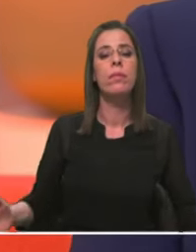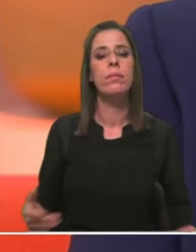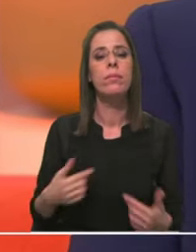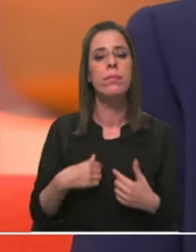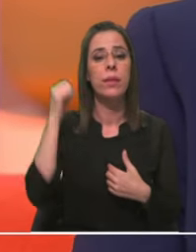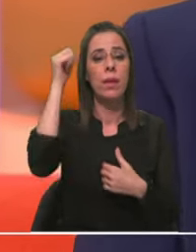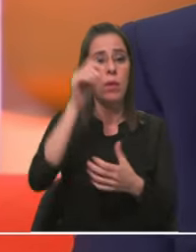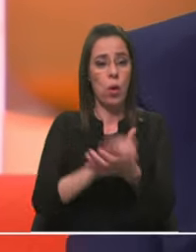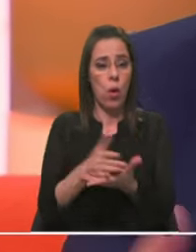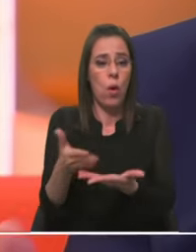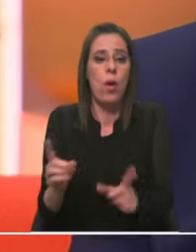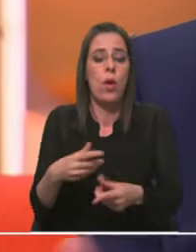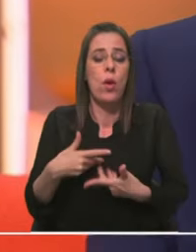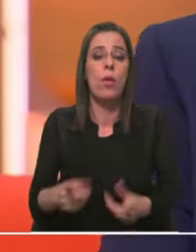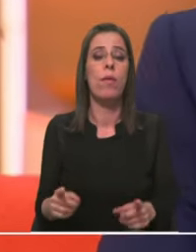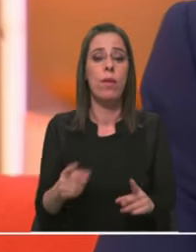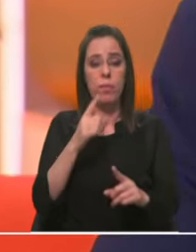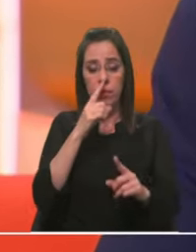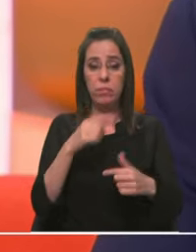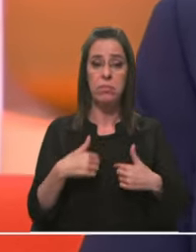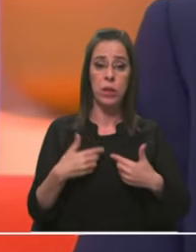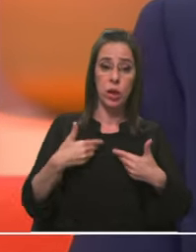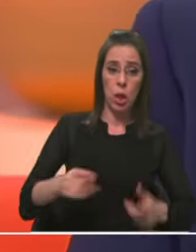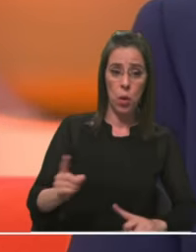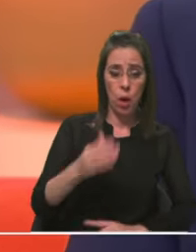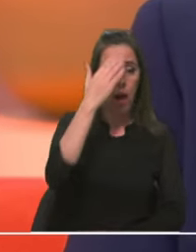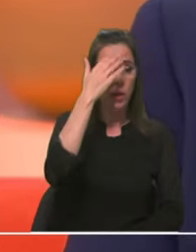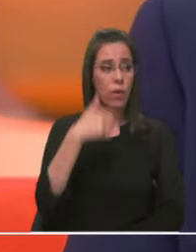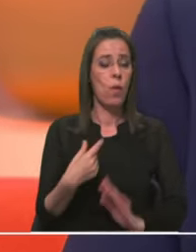batizado não vai ser convidado não fui convidado é porque se calhar não não achava que eu fazia lá fta